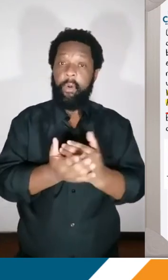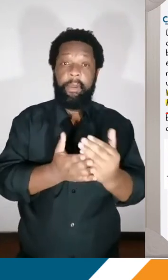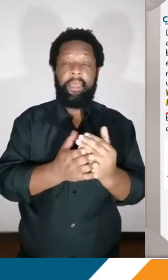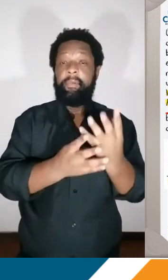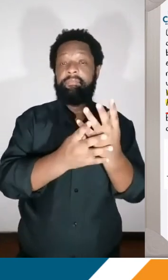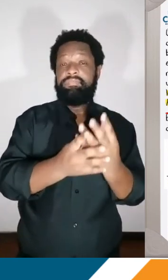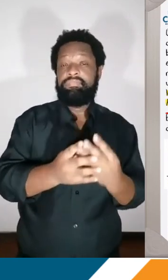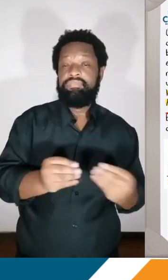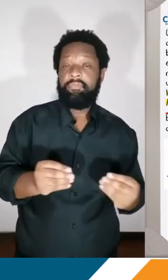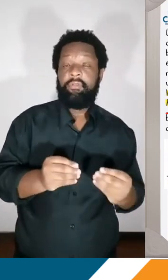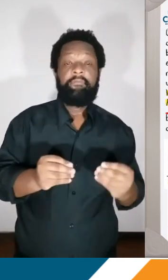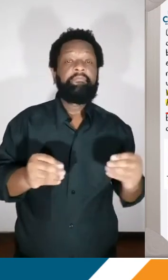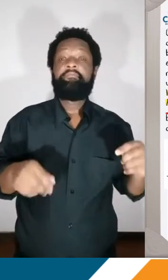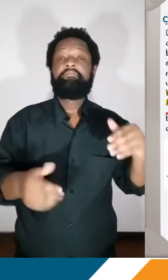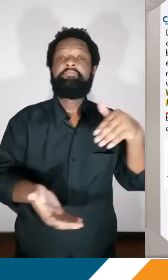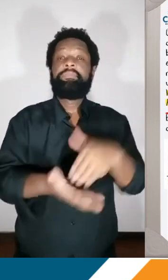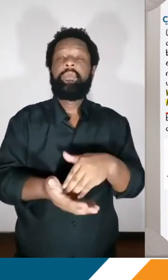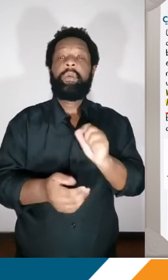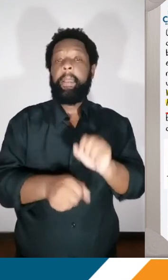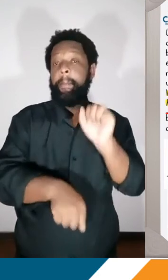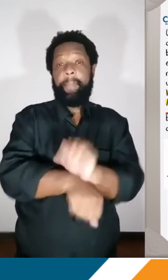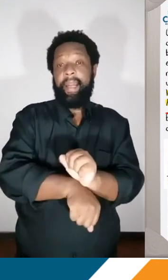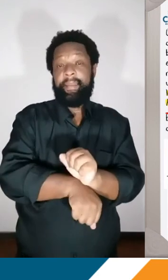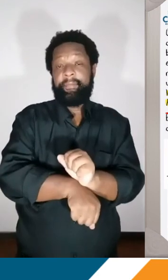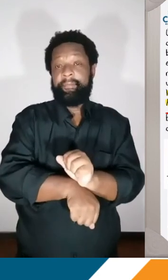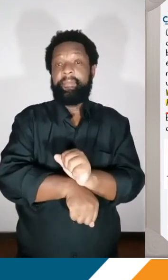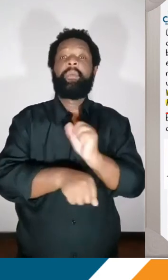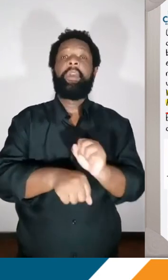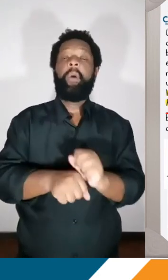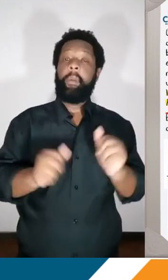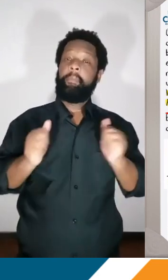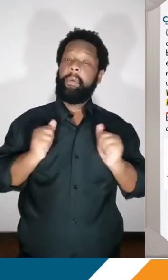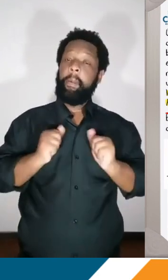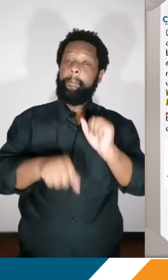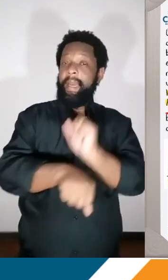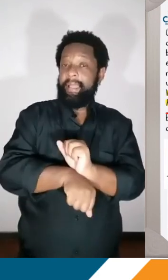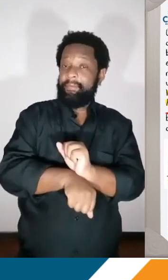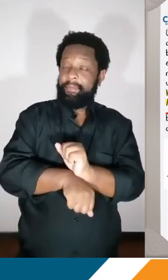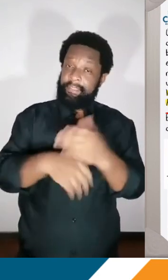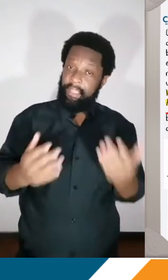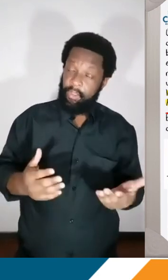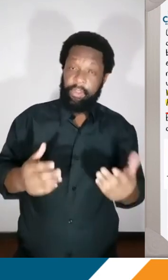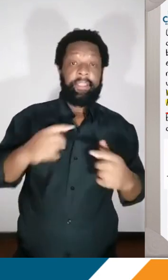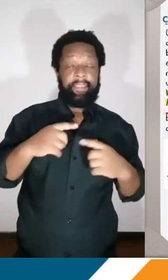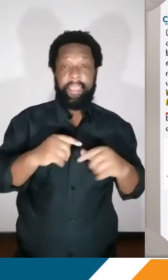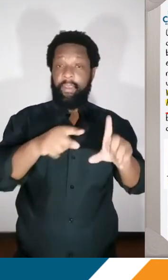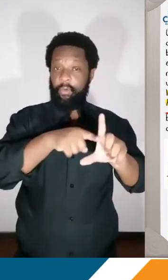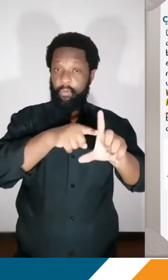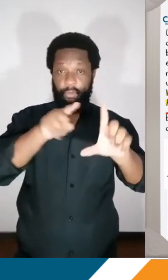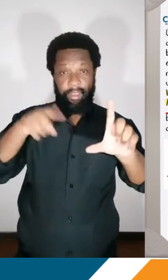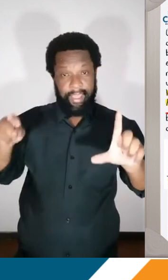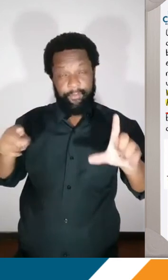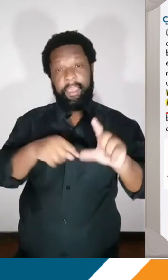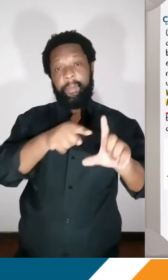a subir, até chegar um momento em que ele vai parar, né, que vai ter o repouso. Então, por isso que aqui a gente vai ter um